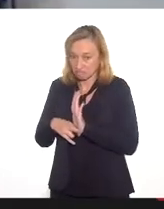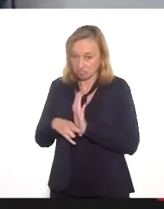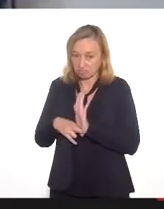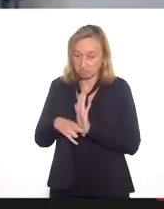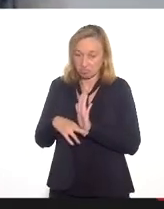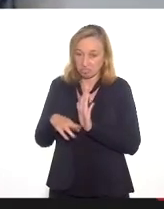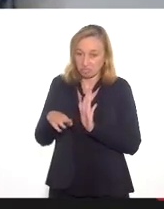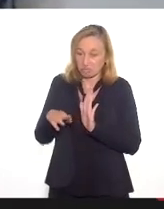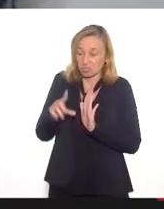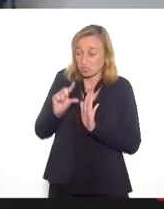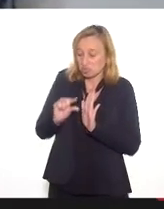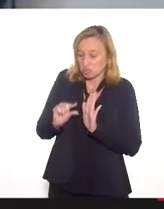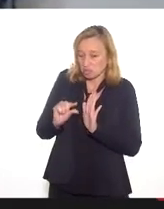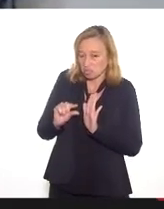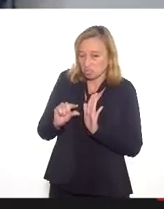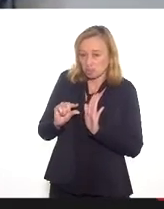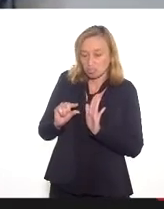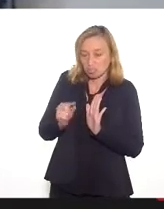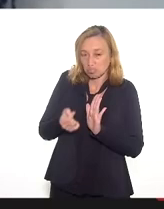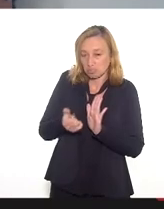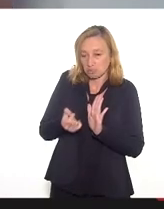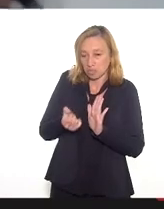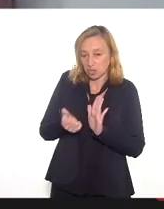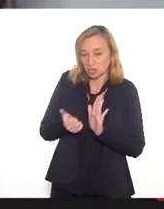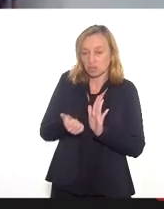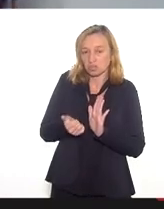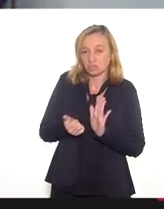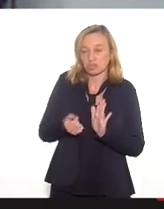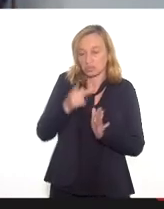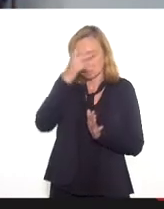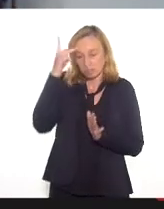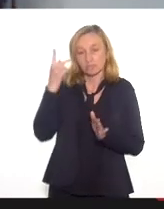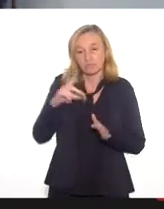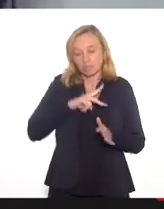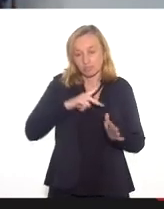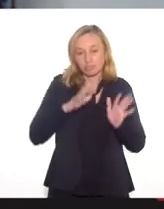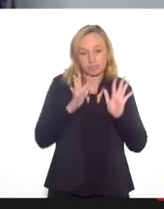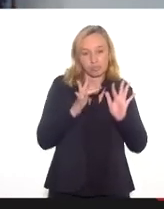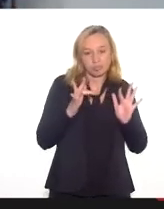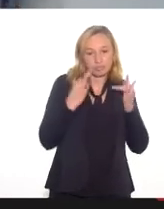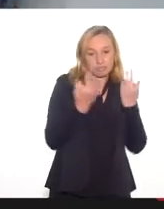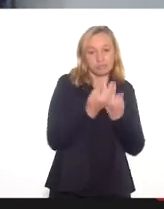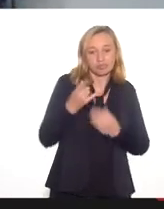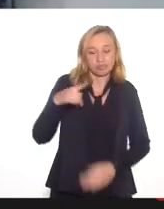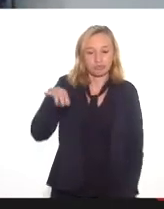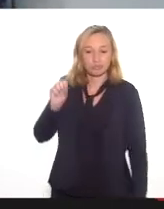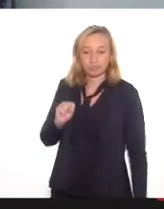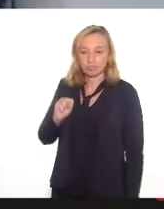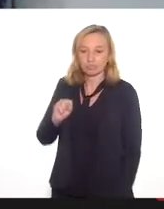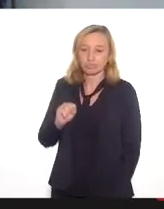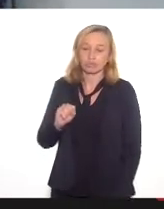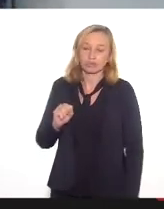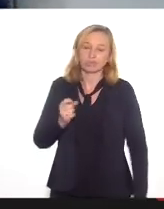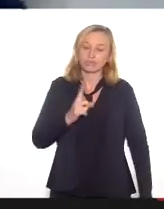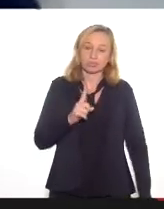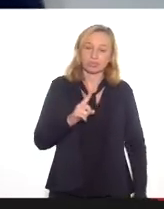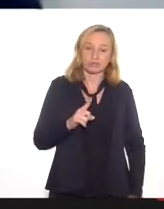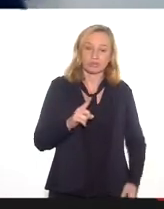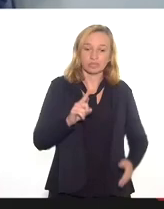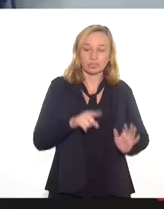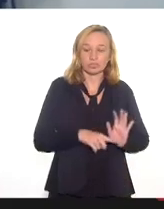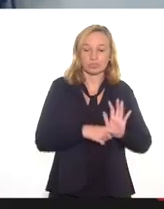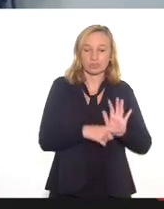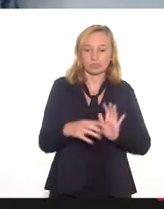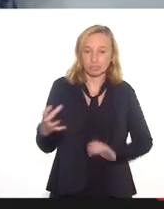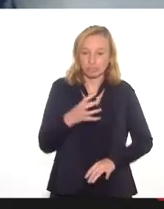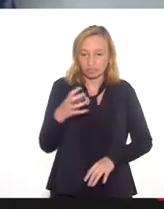um número baixíssimo de pessoas em relação ao próprio Bolsa Família nem ao auxílio emergencial que desde a fala aqui da nossa